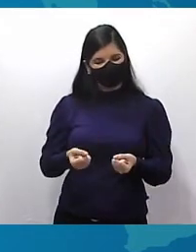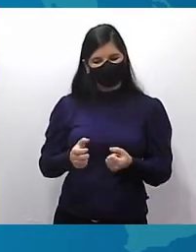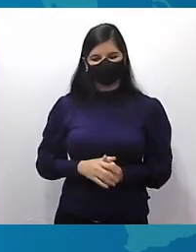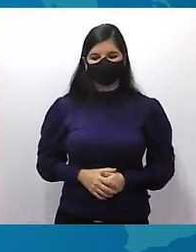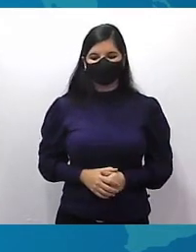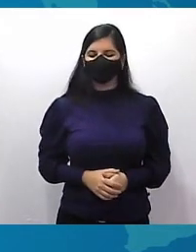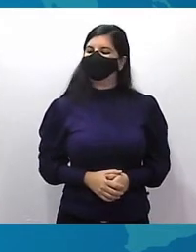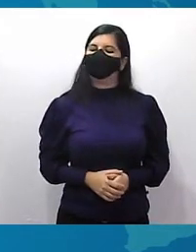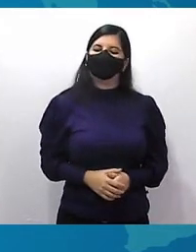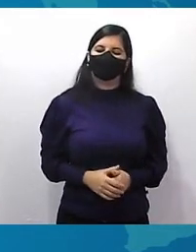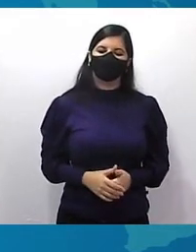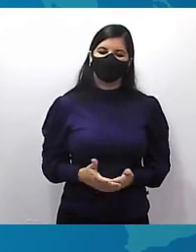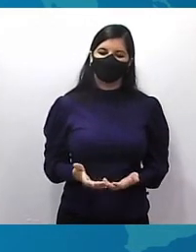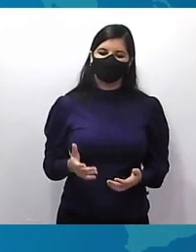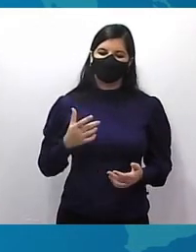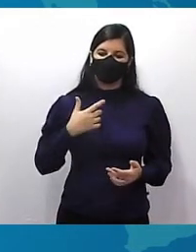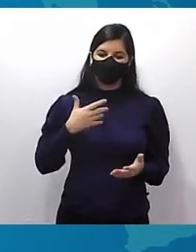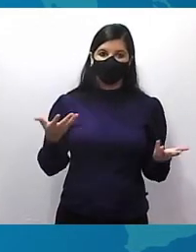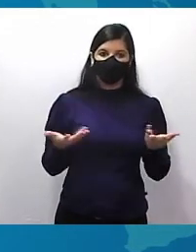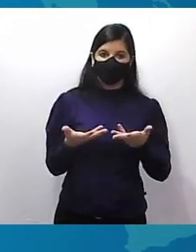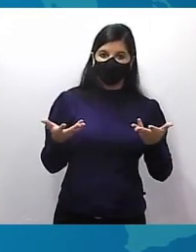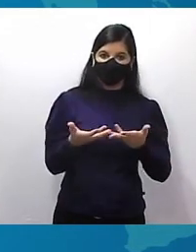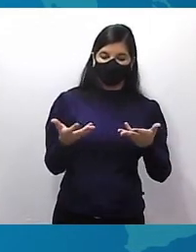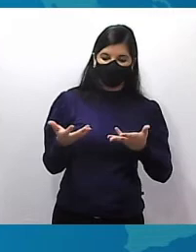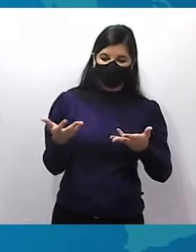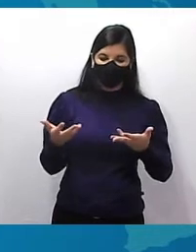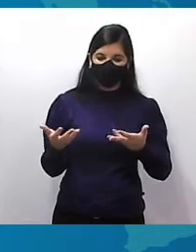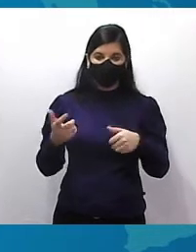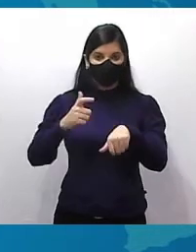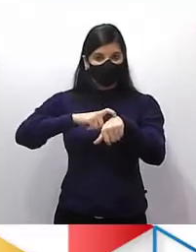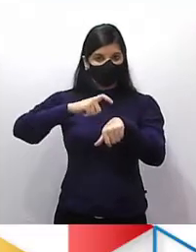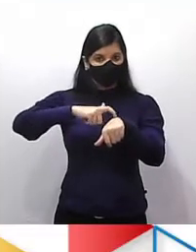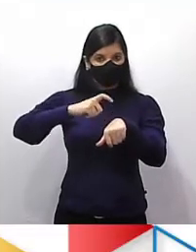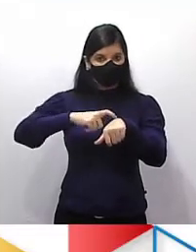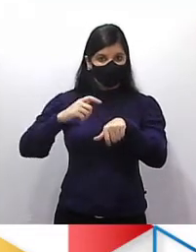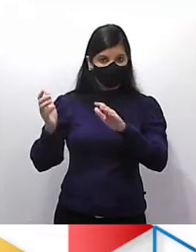ok? Here we go. Vamos lá. Essa aí é a